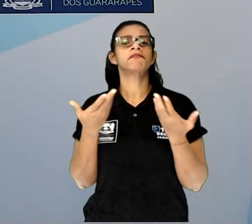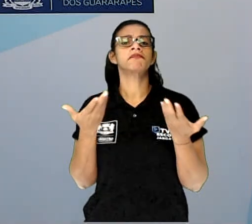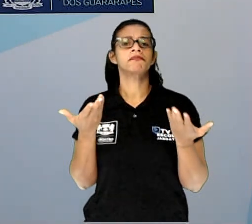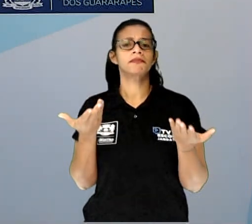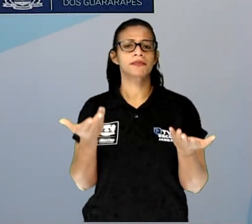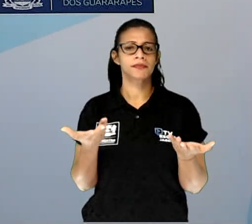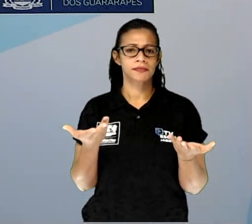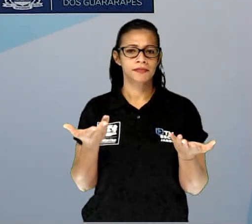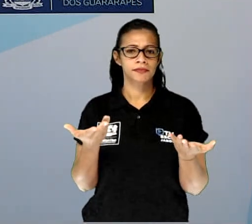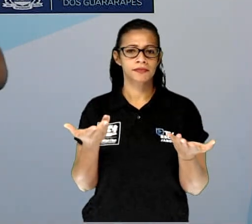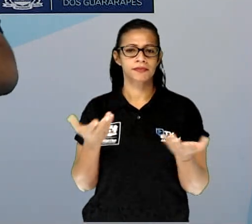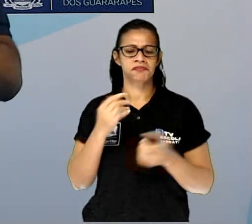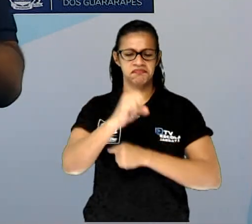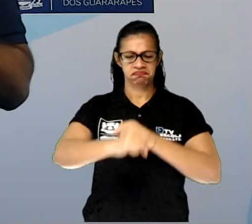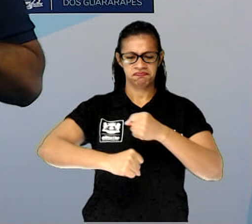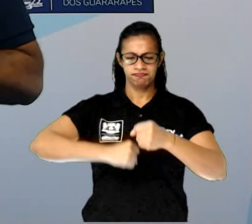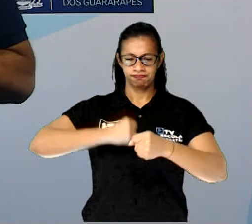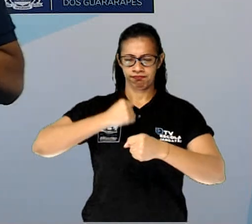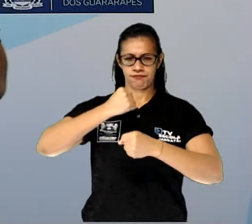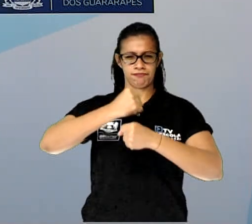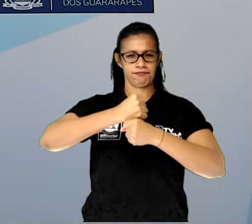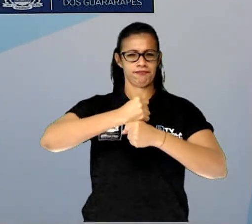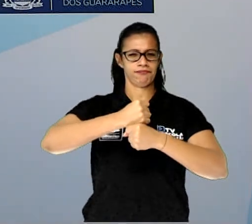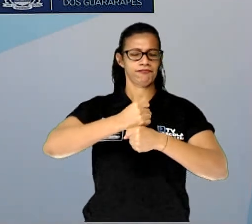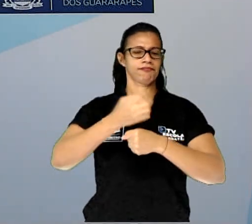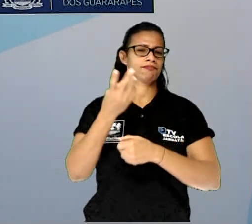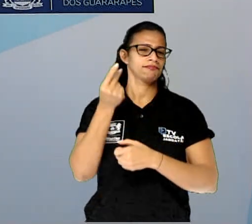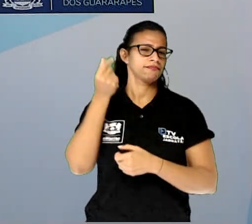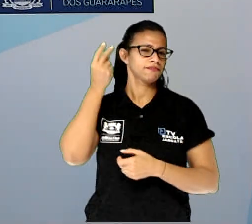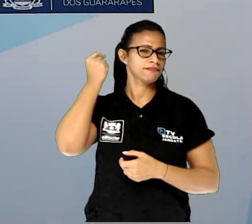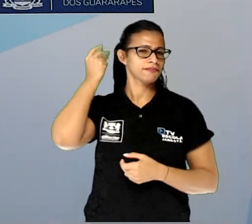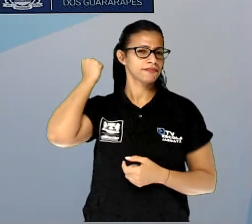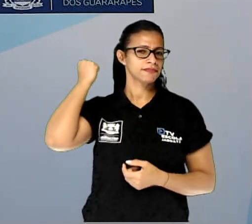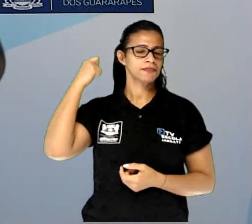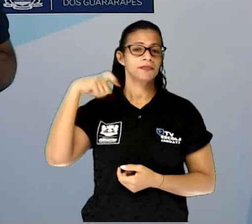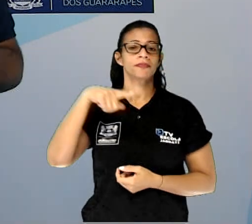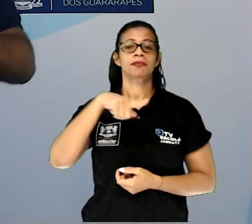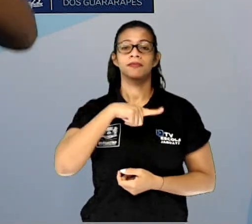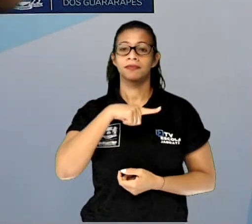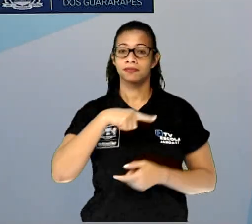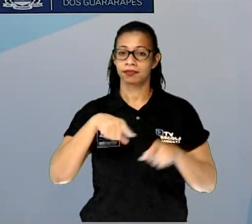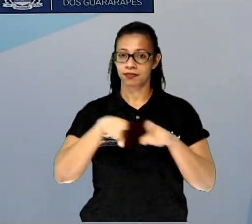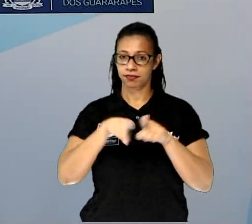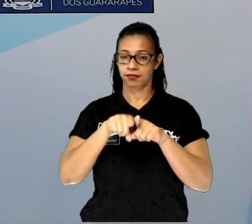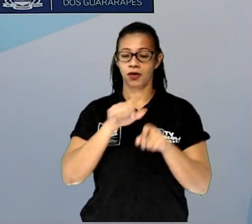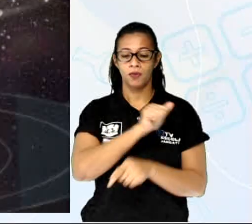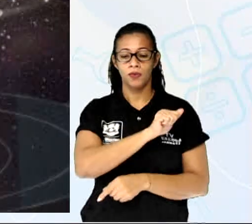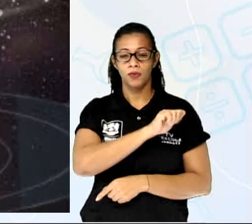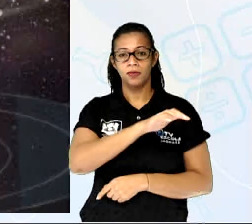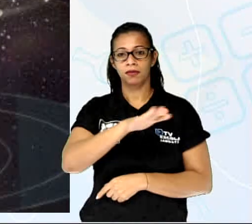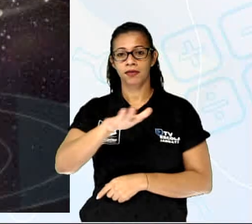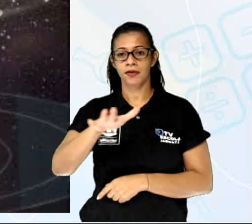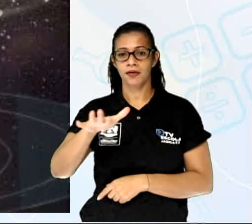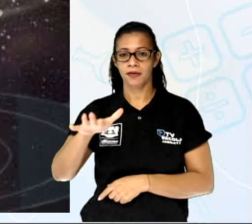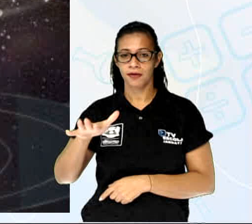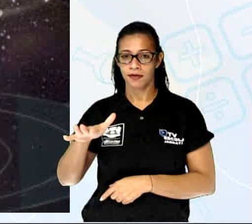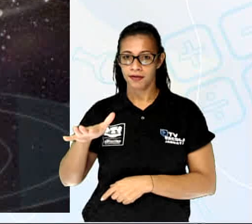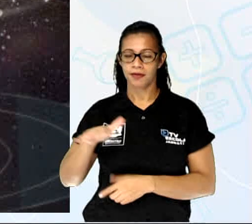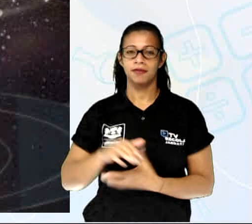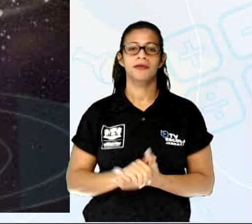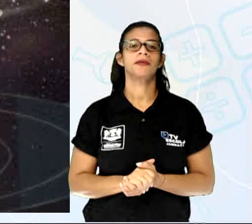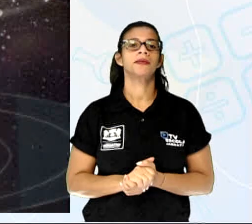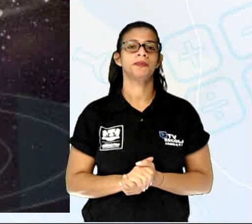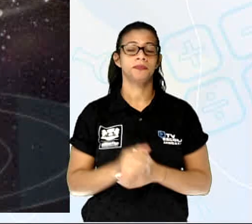de anos e antes do surgimento do Sistema Solar, surgiu também o Universo. Como você está vendo aí na sua tela,